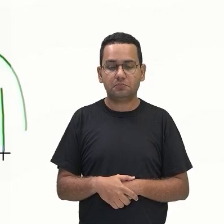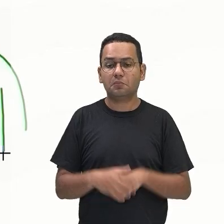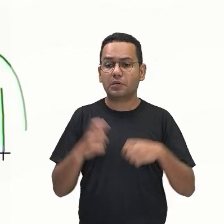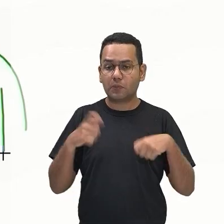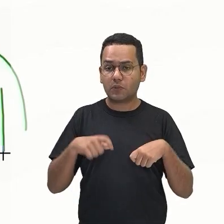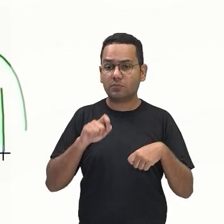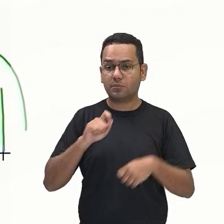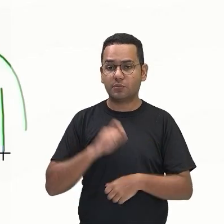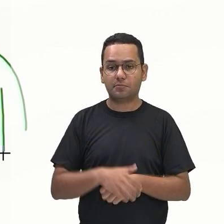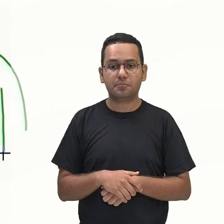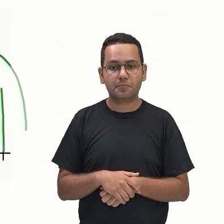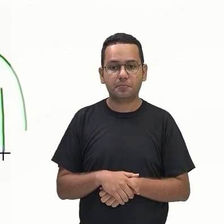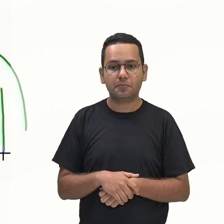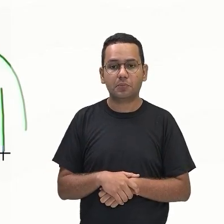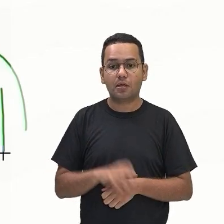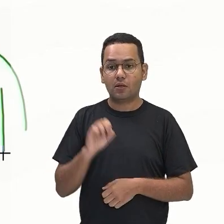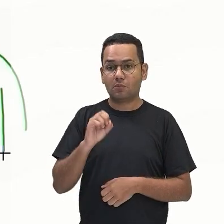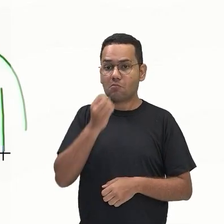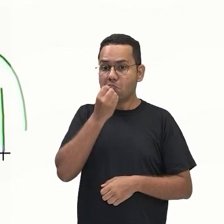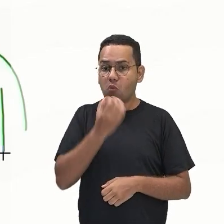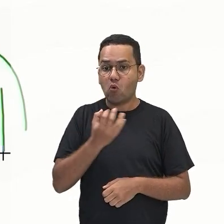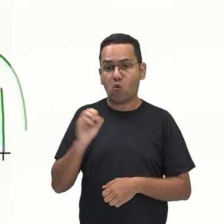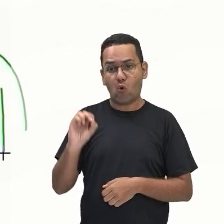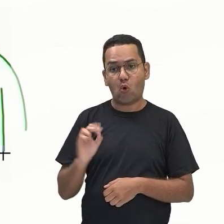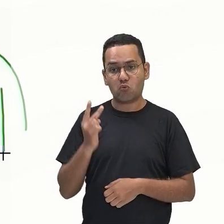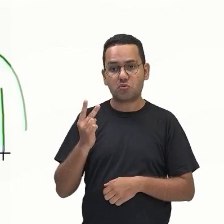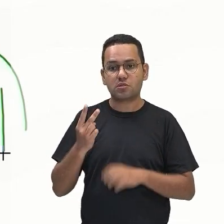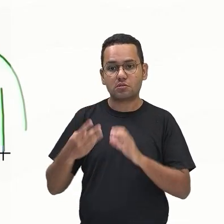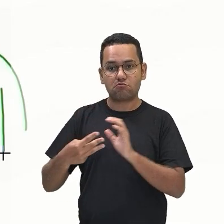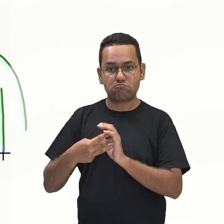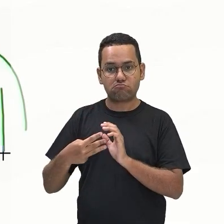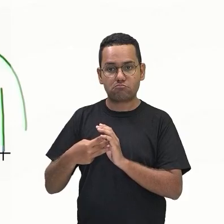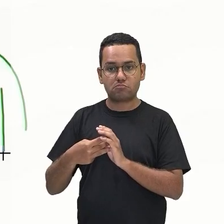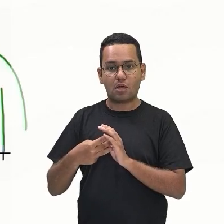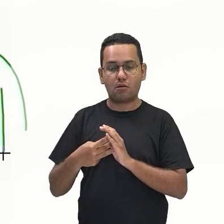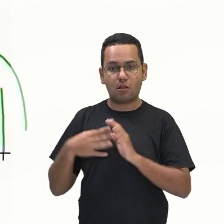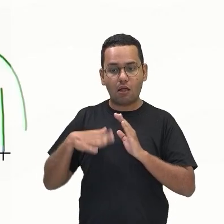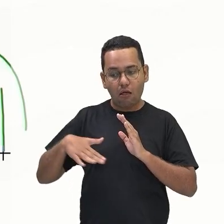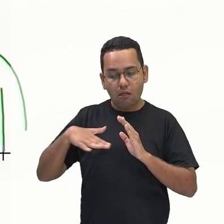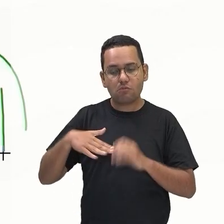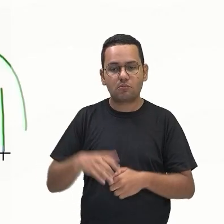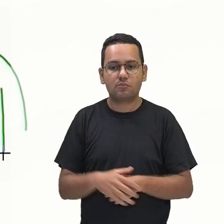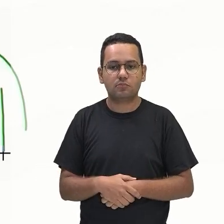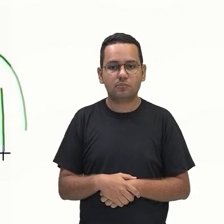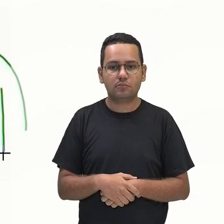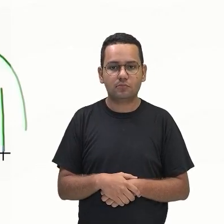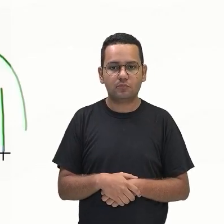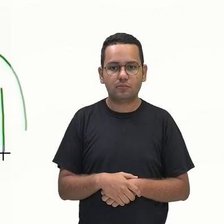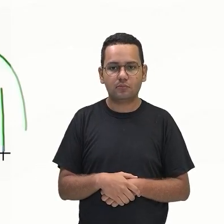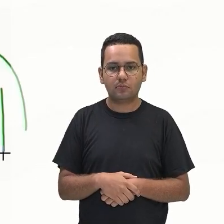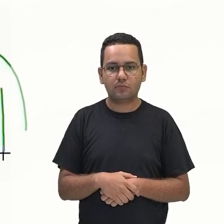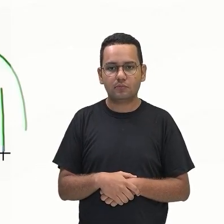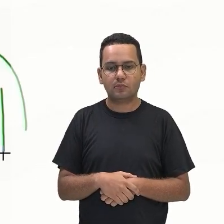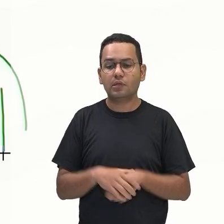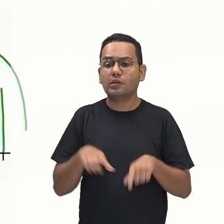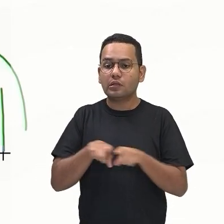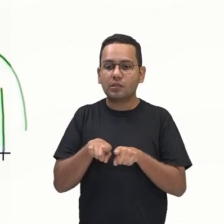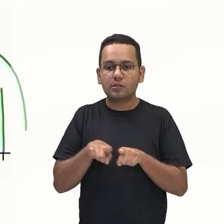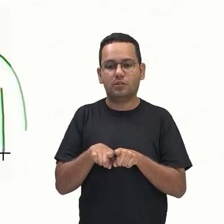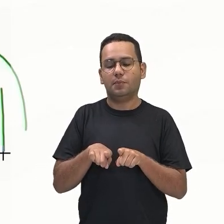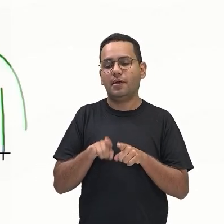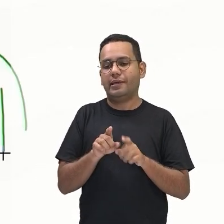aí, colocar esse oxigênio, né, na célula e, ao mesmo tempo, trazer o quê? O gás carbônico de volta, através